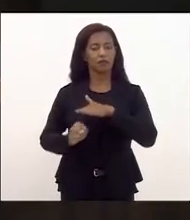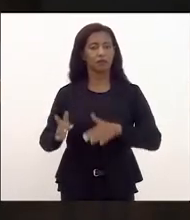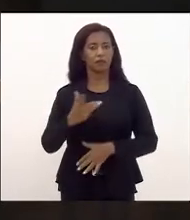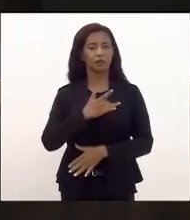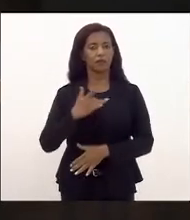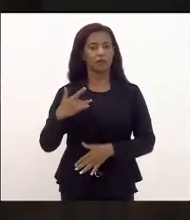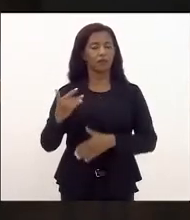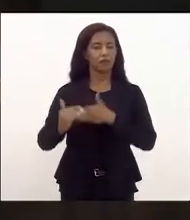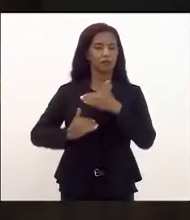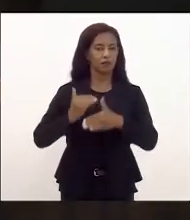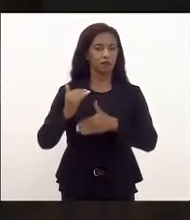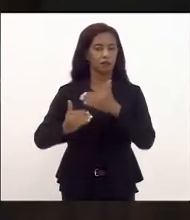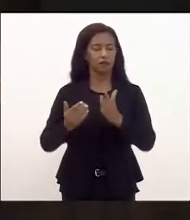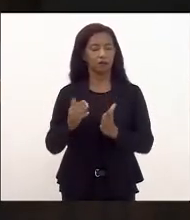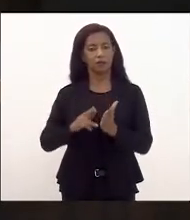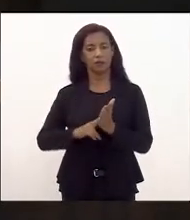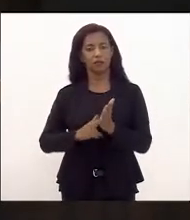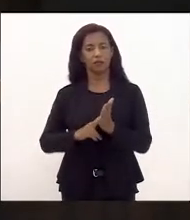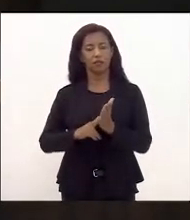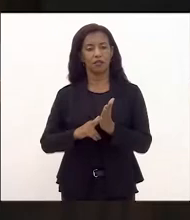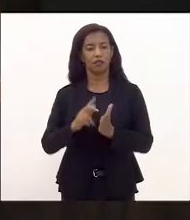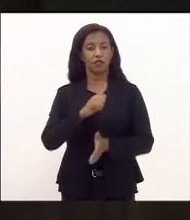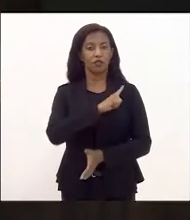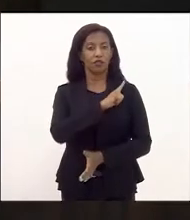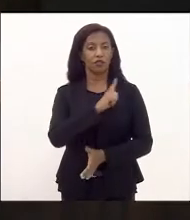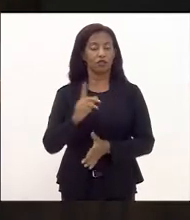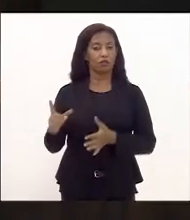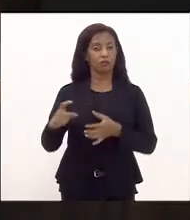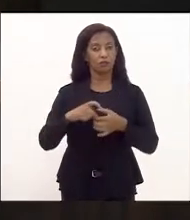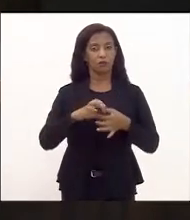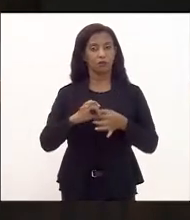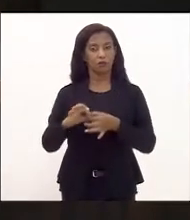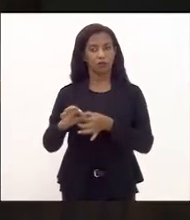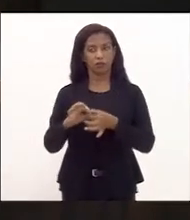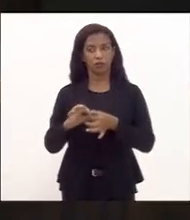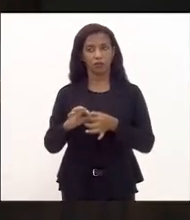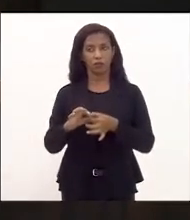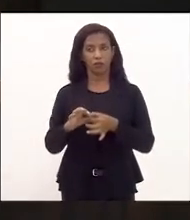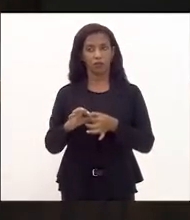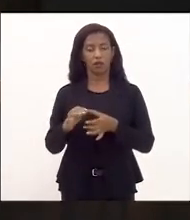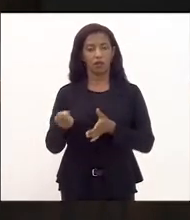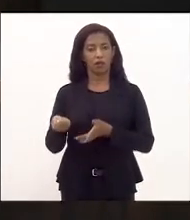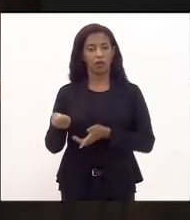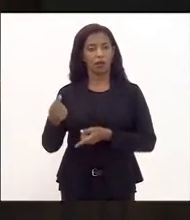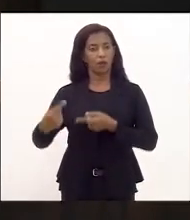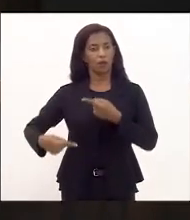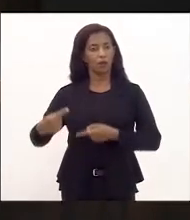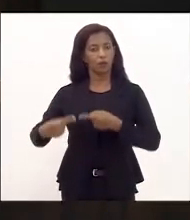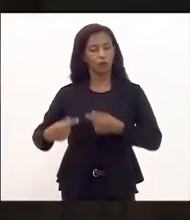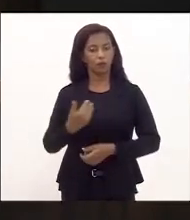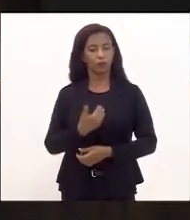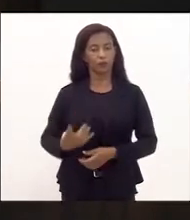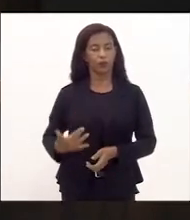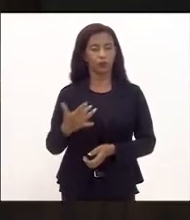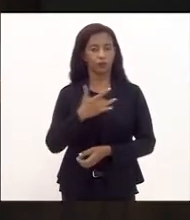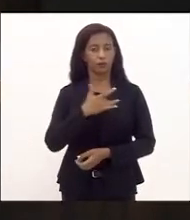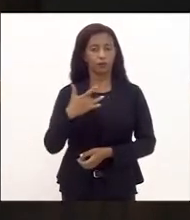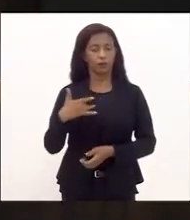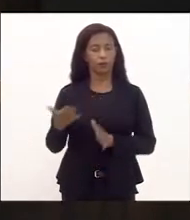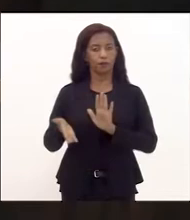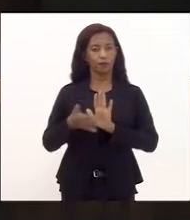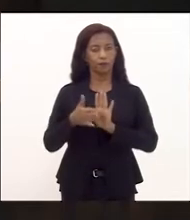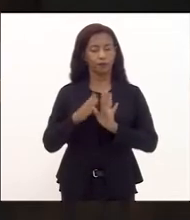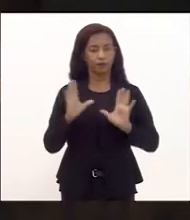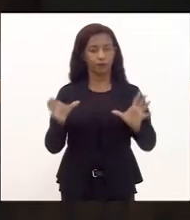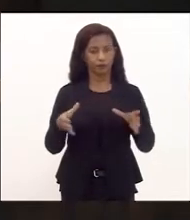e desenvolvimento em regime de gestão associada, na execução de políticas públicas e de saúde.